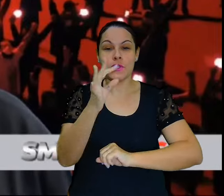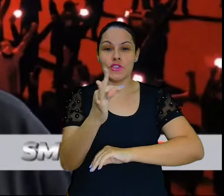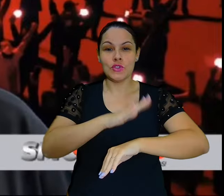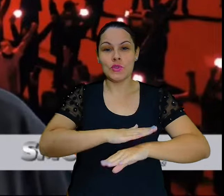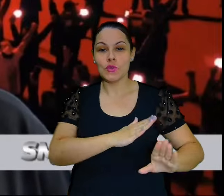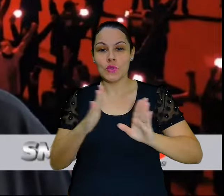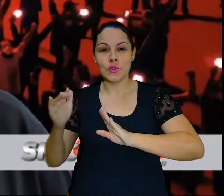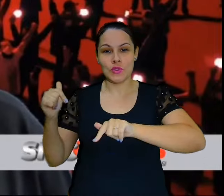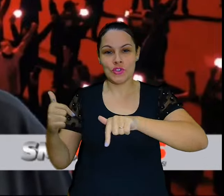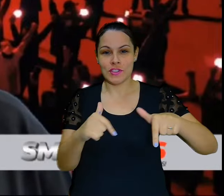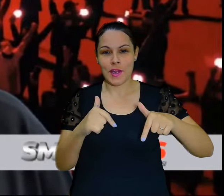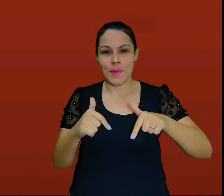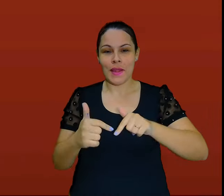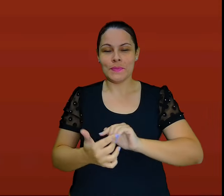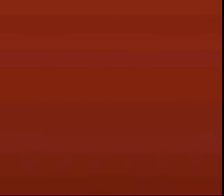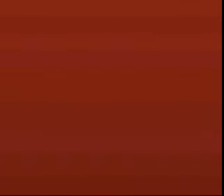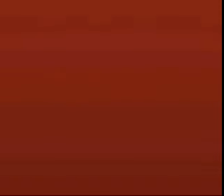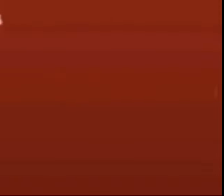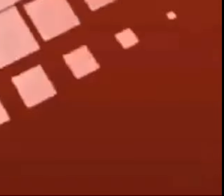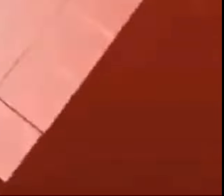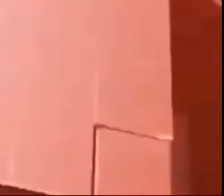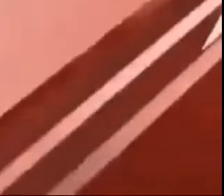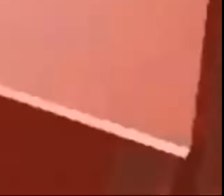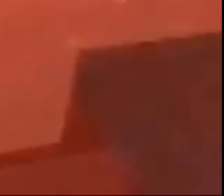amanhã na troca de turno